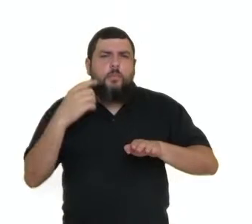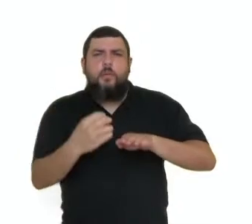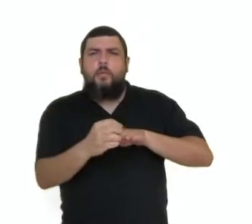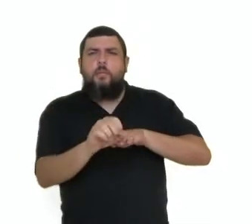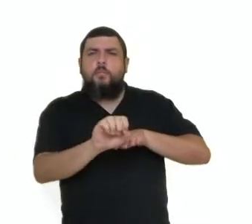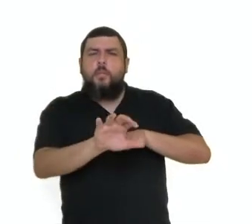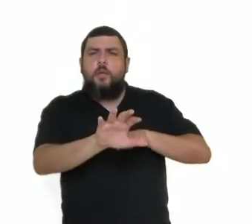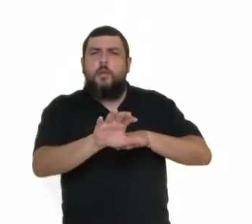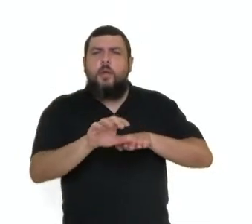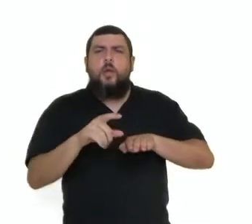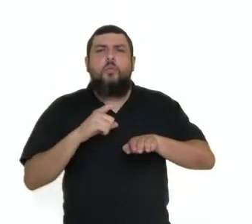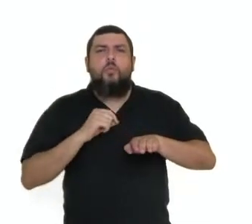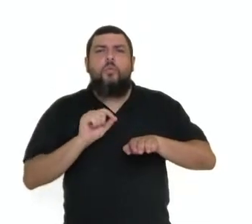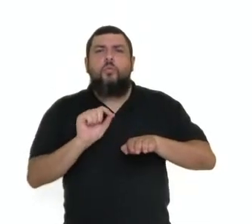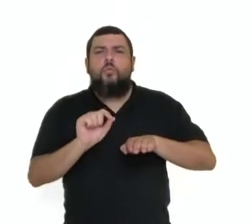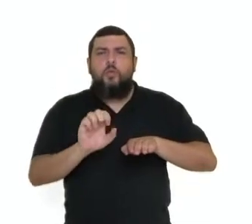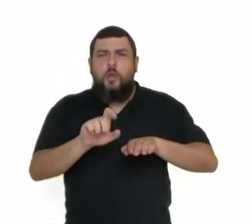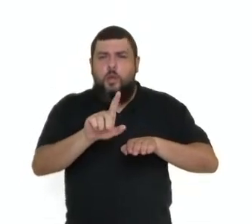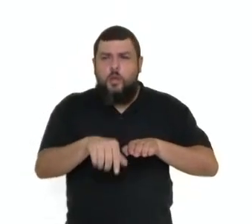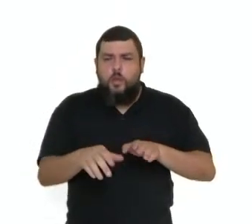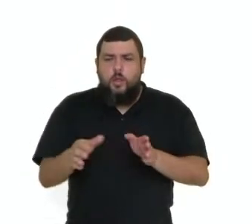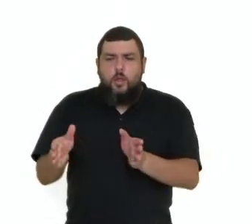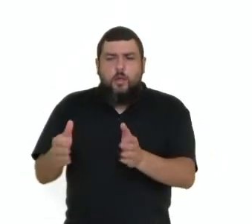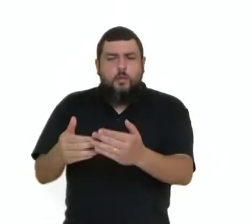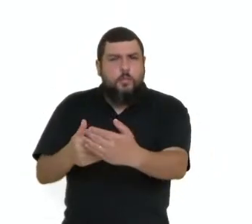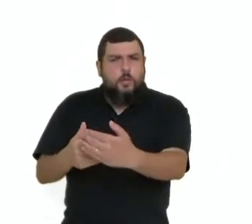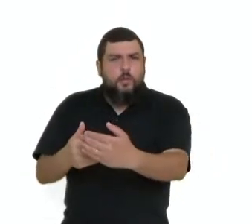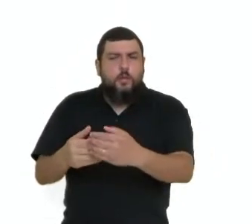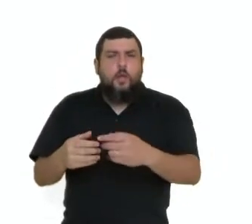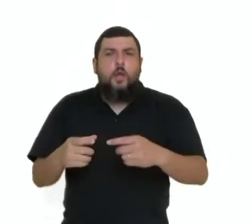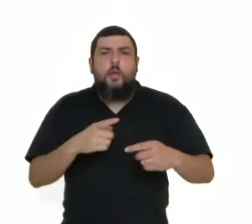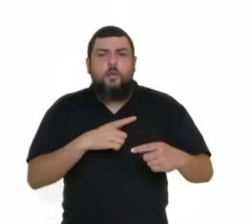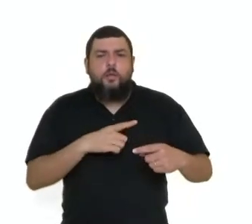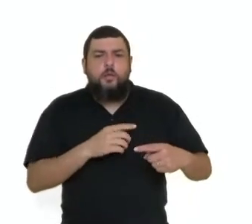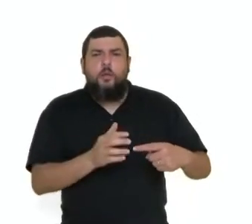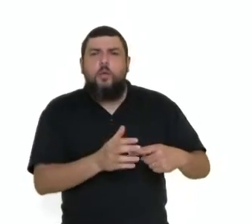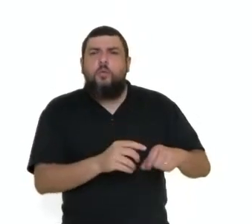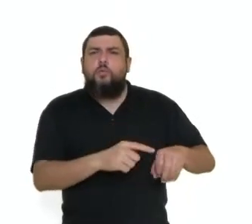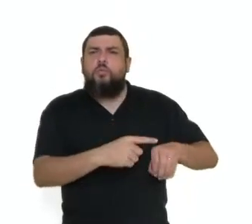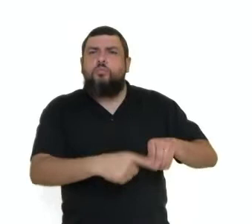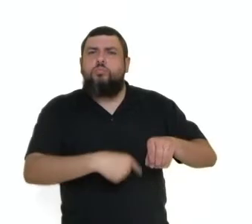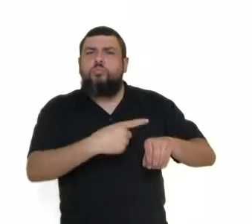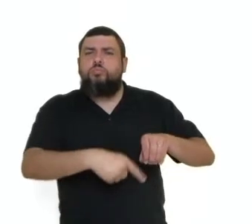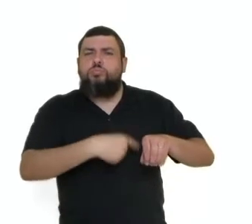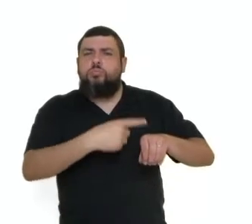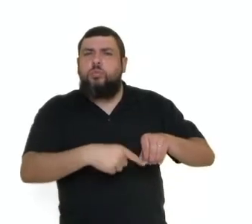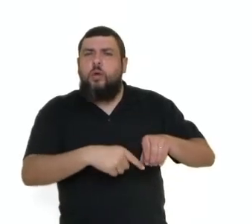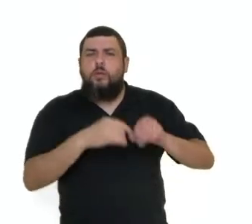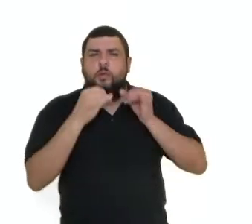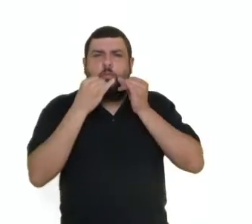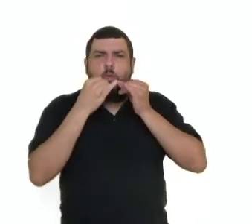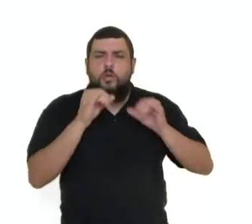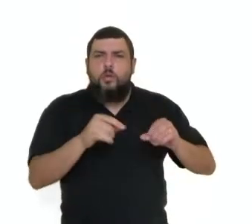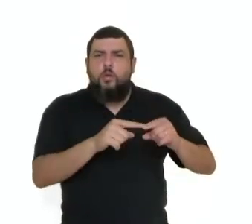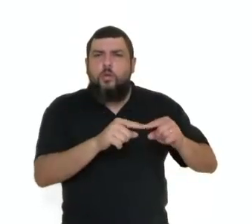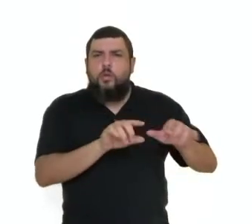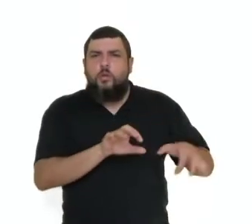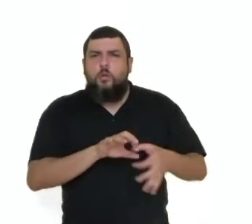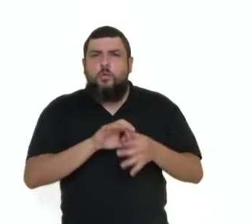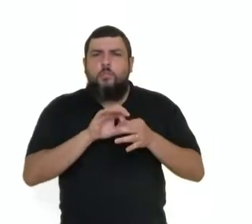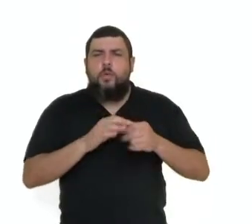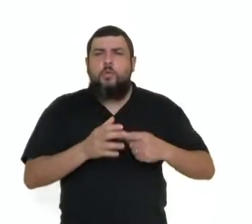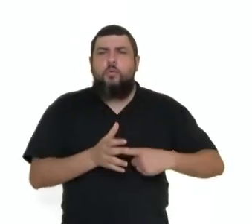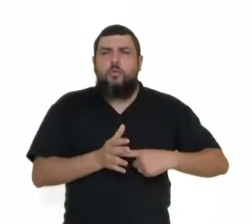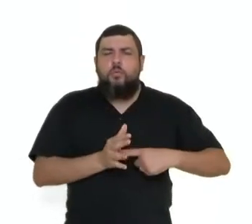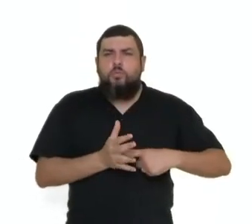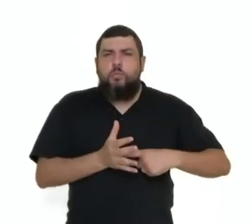da bateria deve ser reposta pelo alternador do carro, que gira e que é girado pelo motor, que retira energia